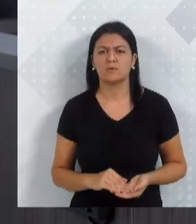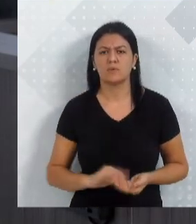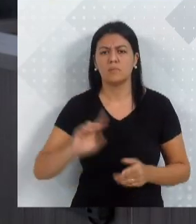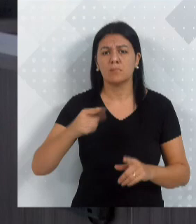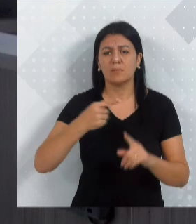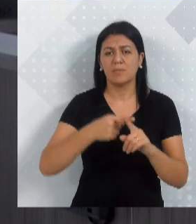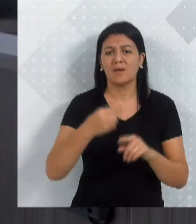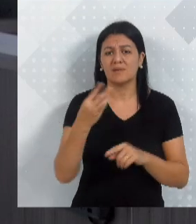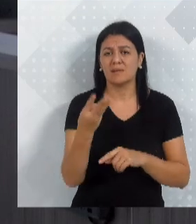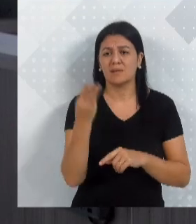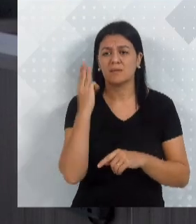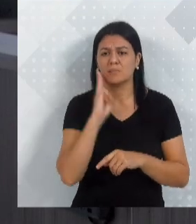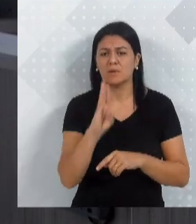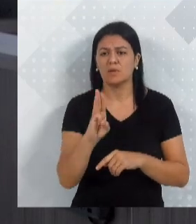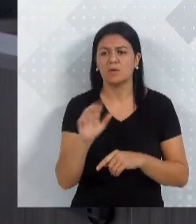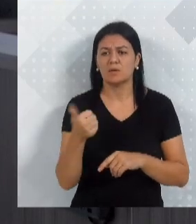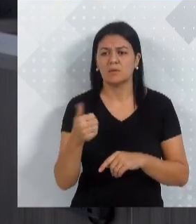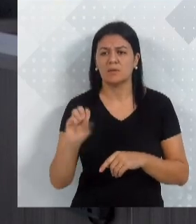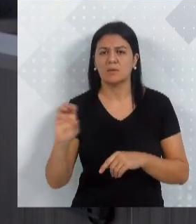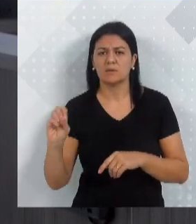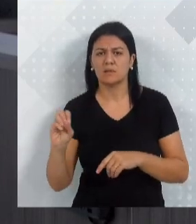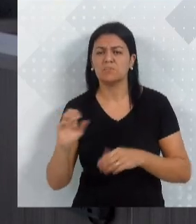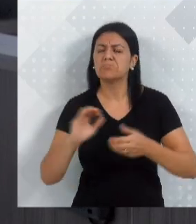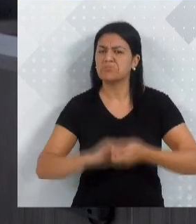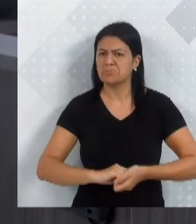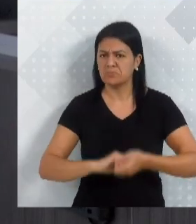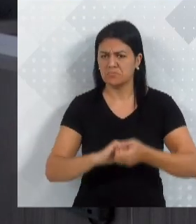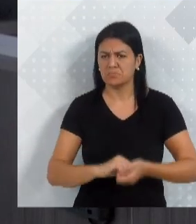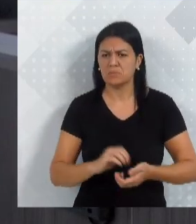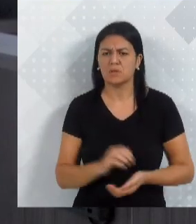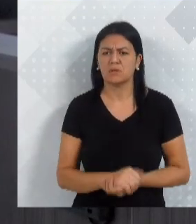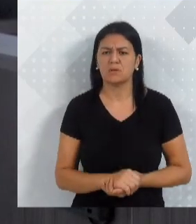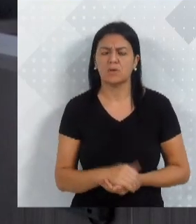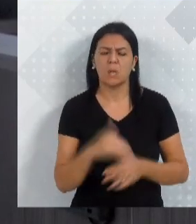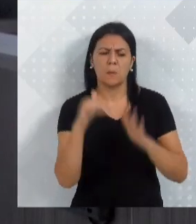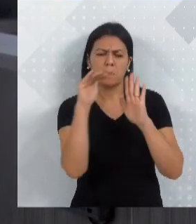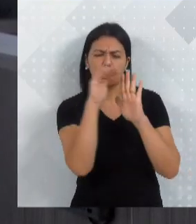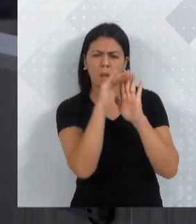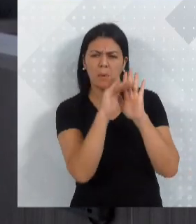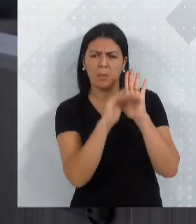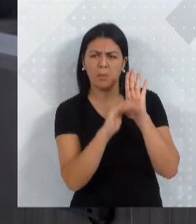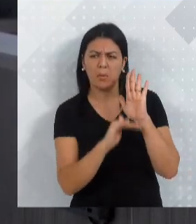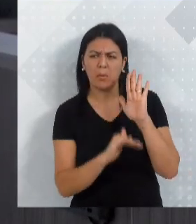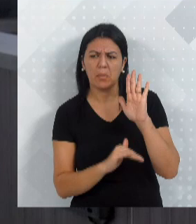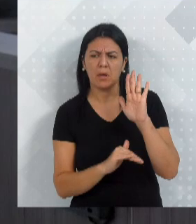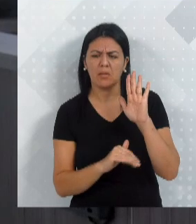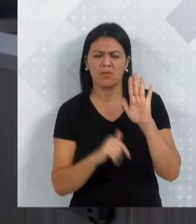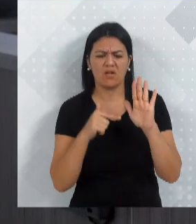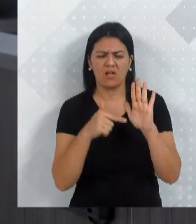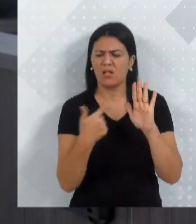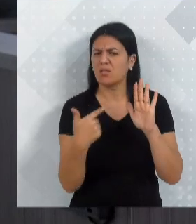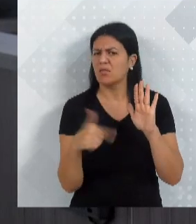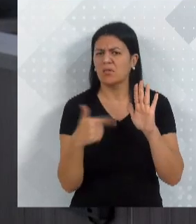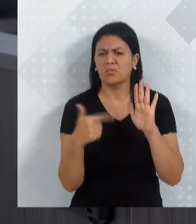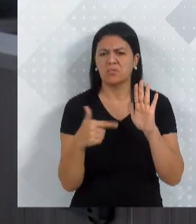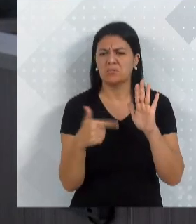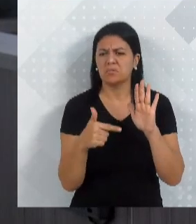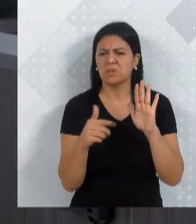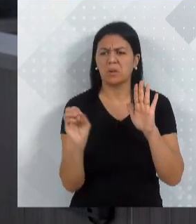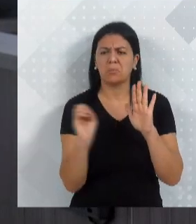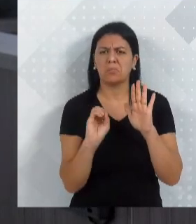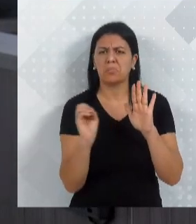100. Parabenizar a deputada. Em toda a relação aqui, em momento algum, eu vi alguma condição que diz